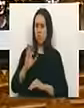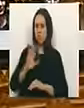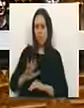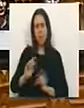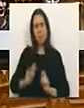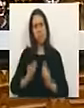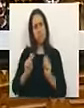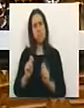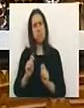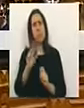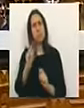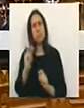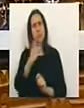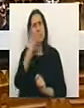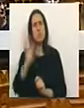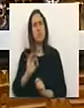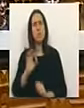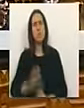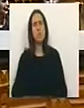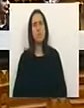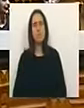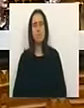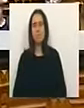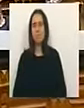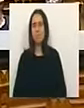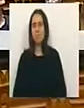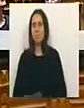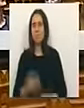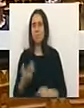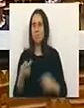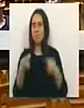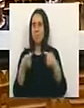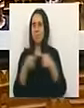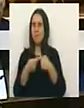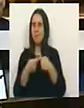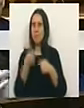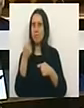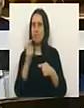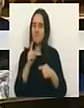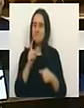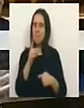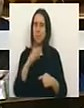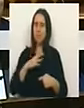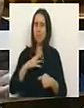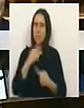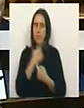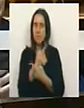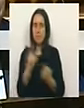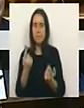para 3%. Não lhe ficava mal reconhecer isso desde já.